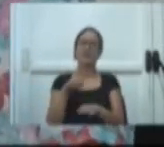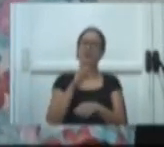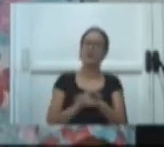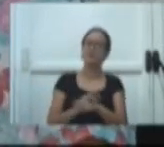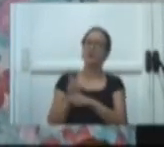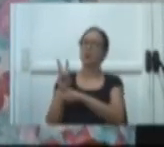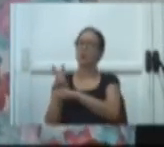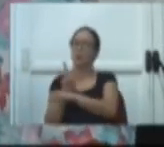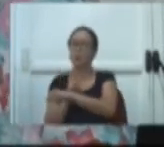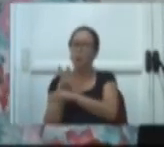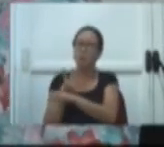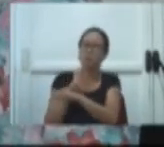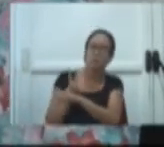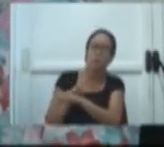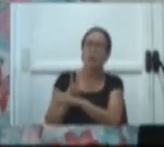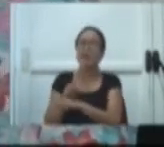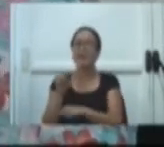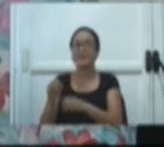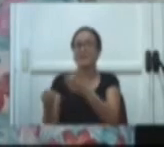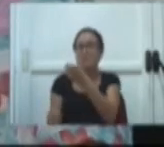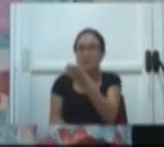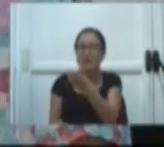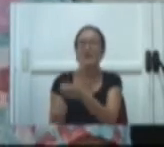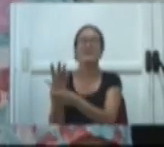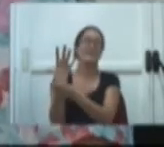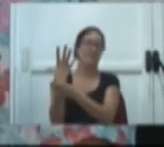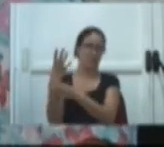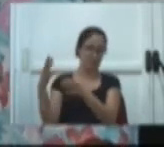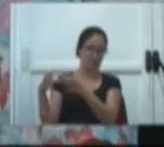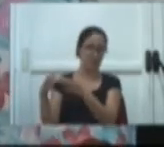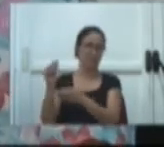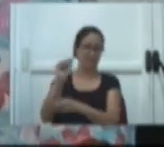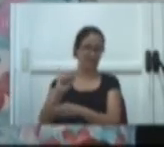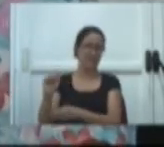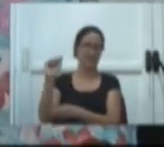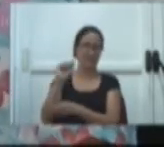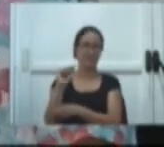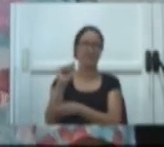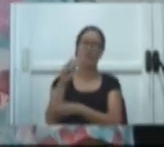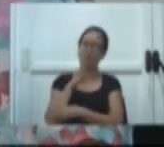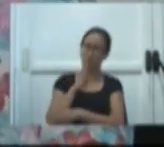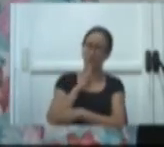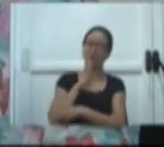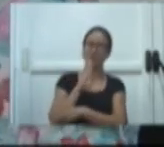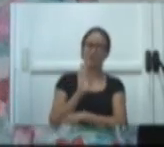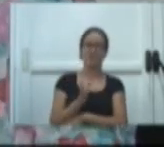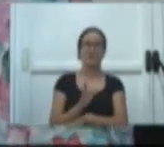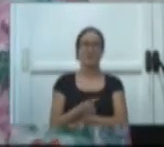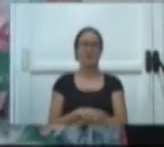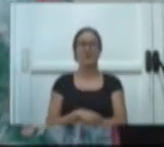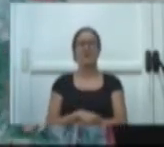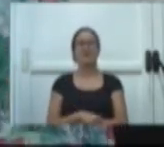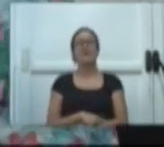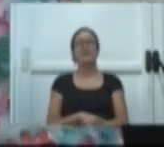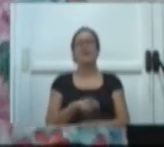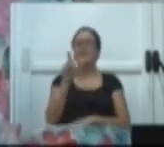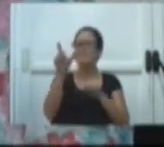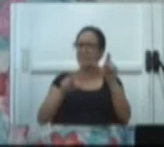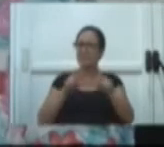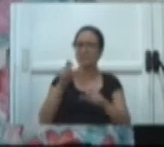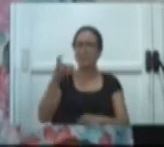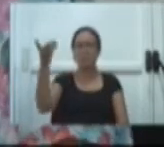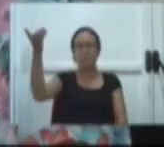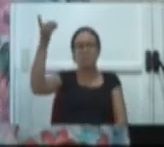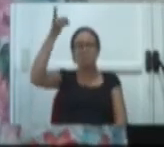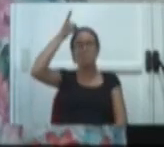eu acredito nas pessoas que têm esse dom do voluntariado. Olha o currículo do